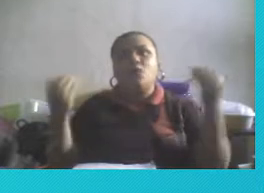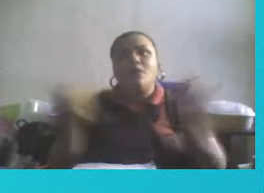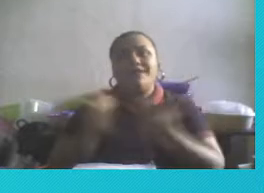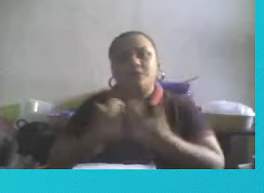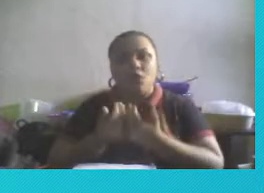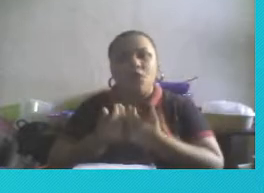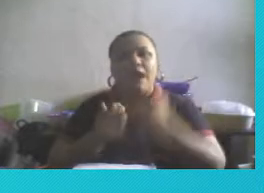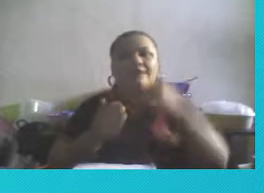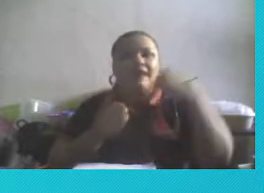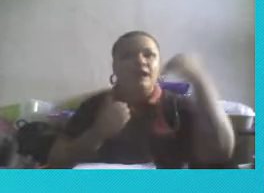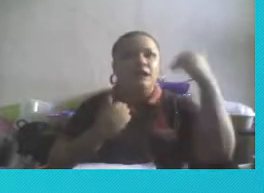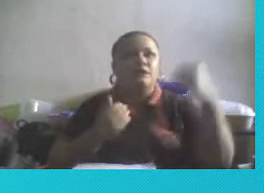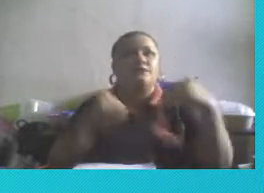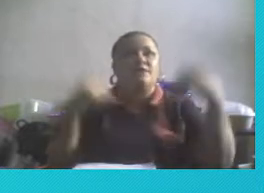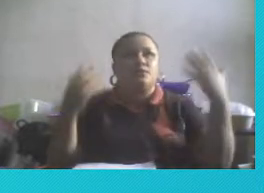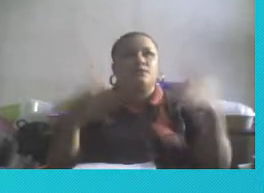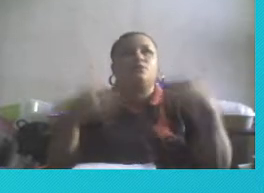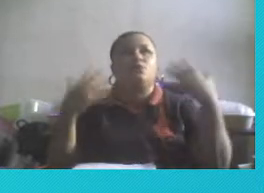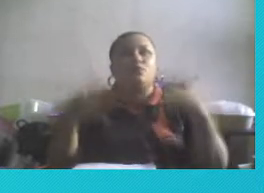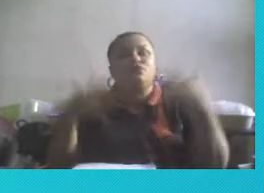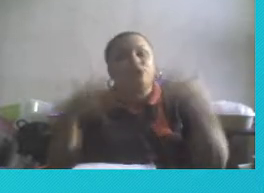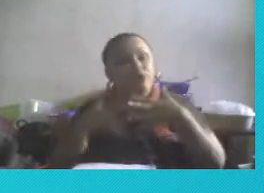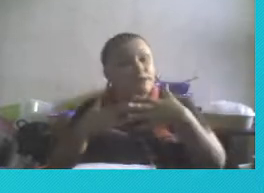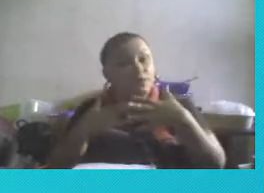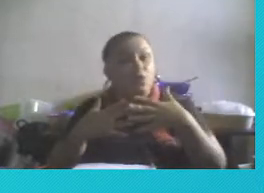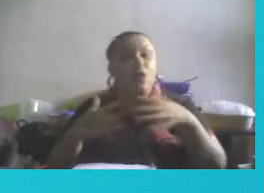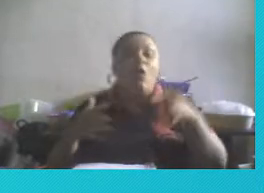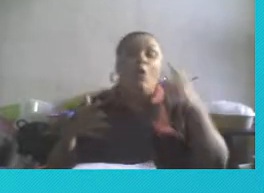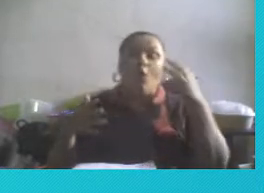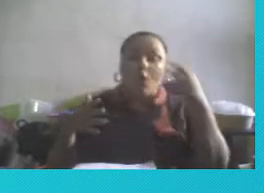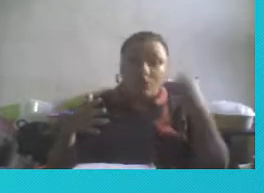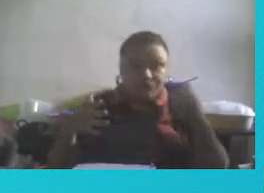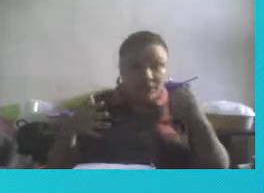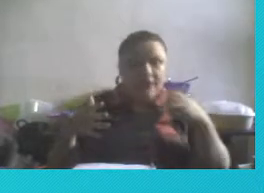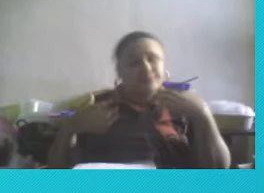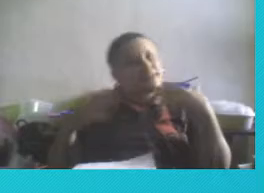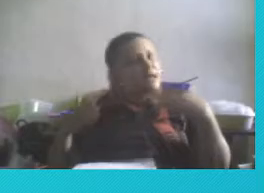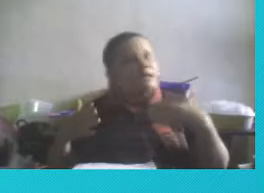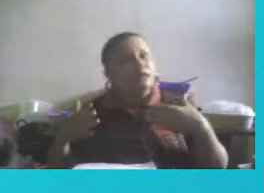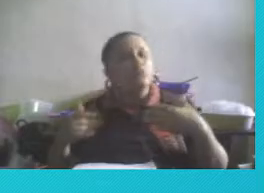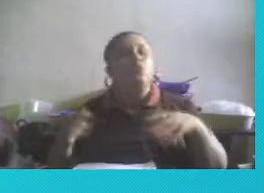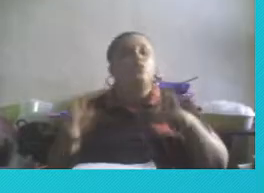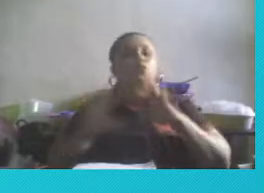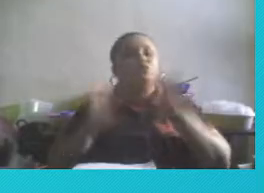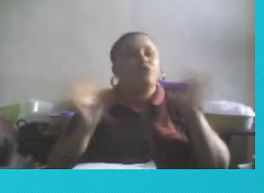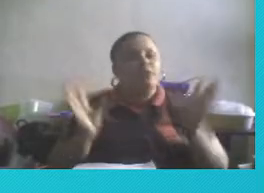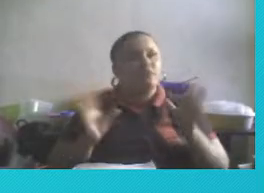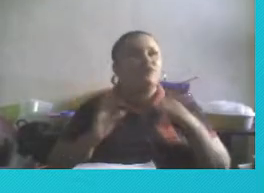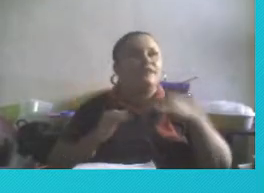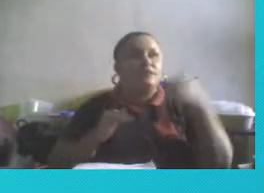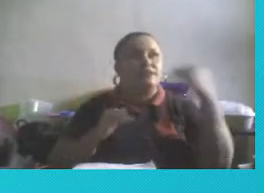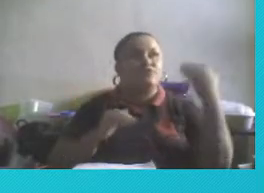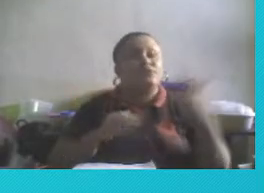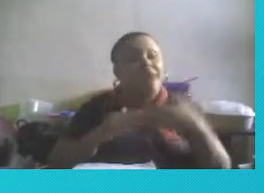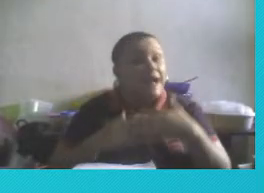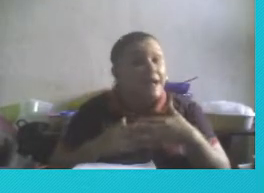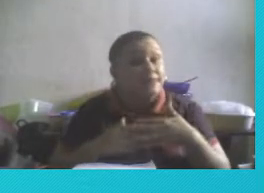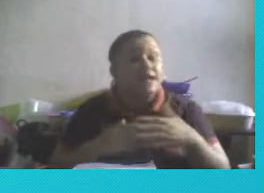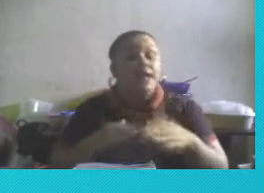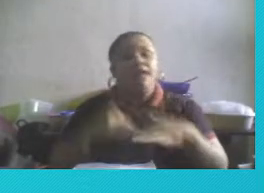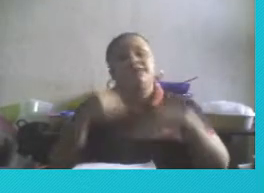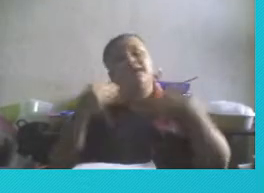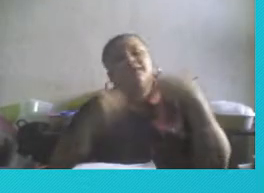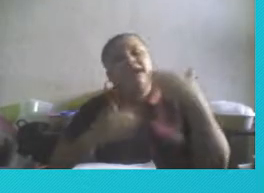ele começou atacando as pessoas do grupo de risco. Hoje, esse ano, o grupo de risco já não existe